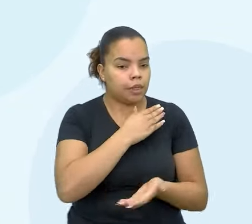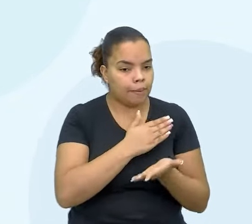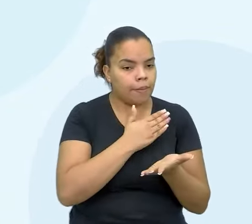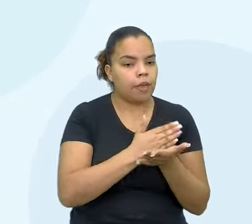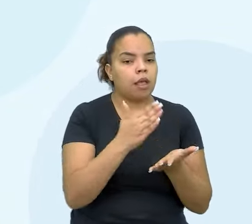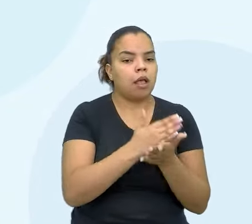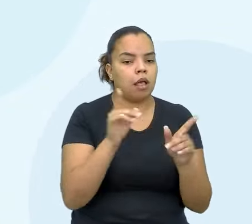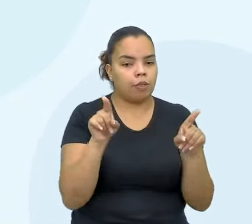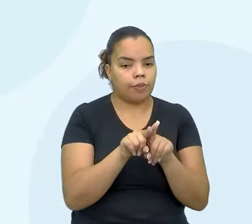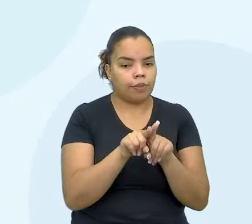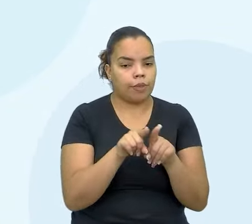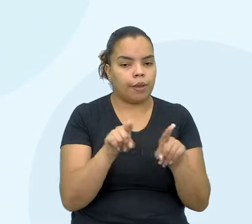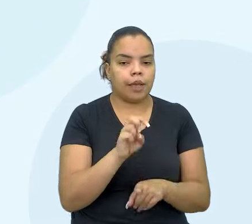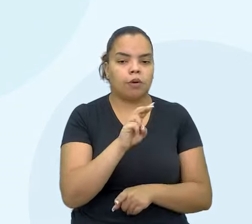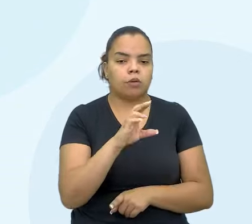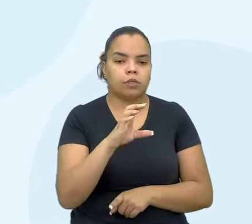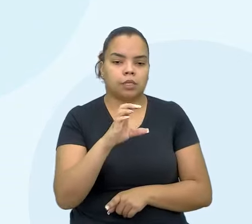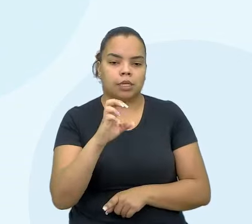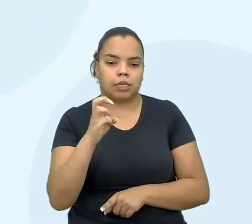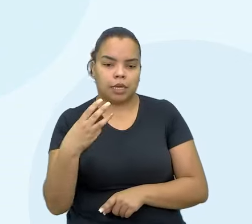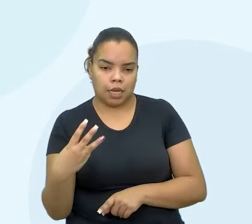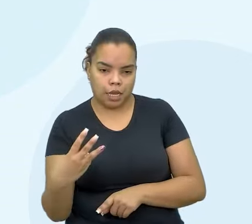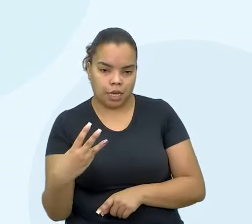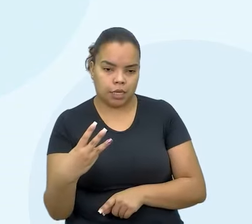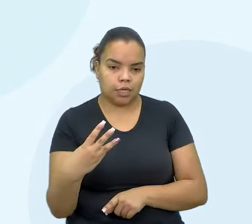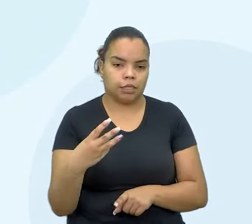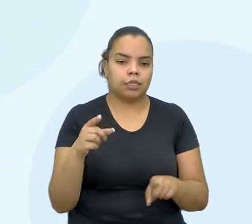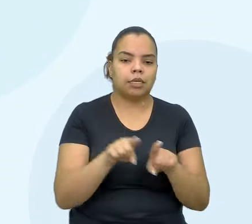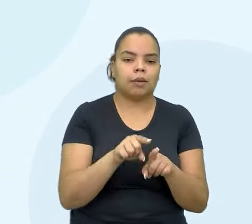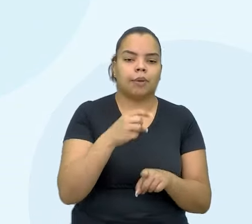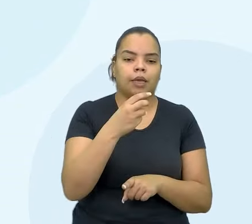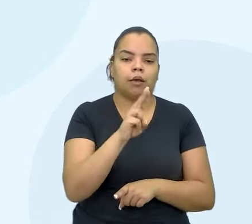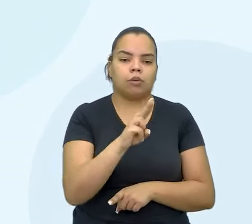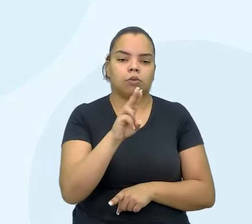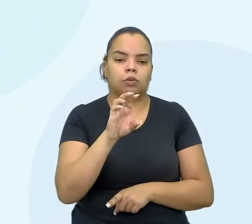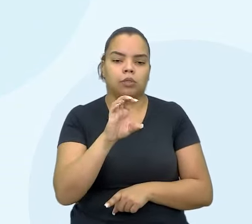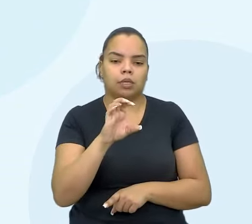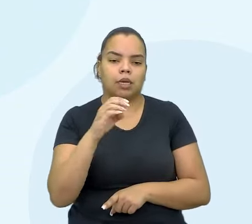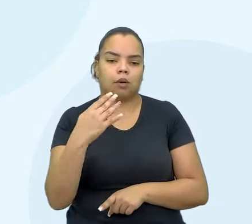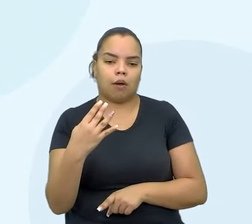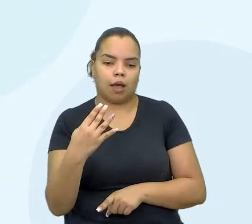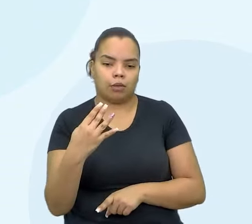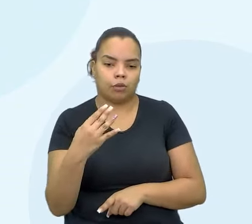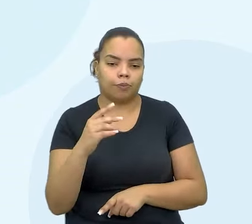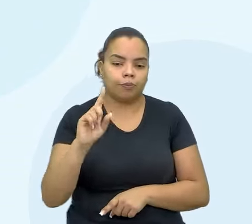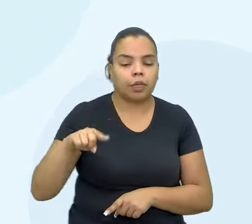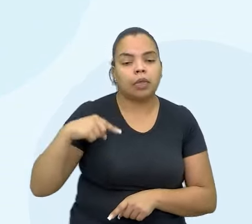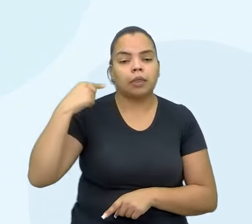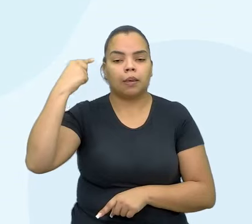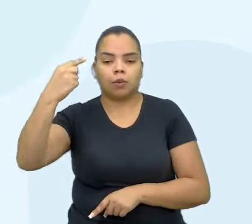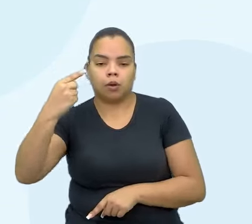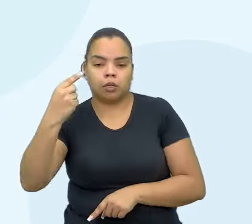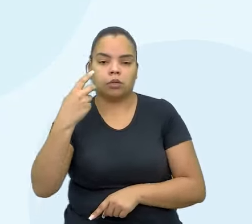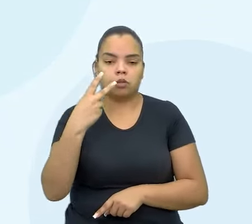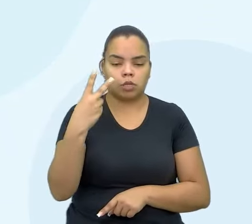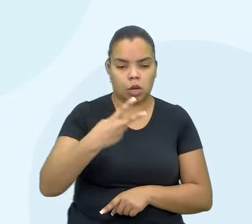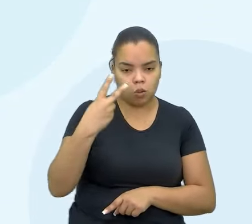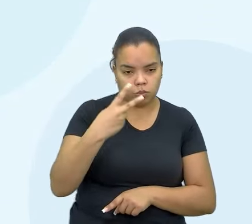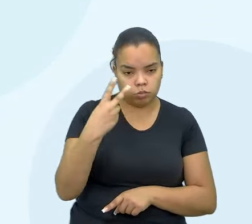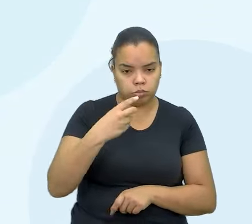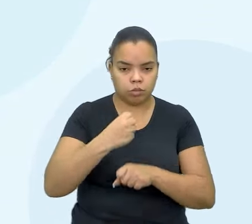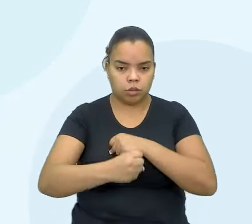ter a UC3, a UC4 no primeiro semestre e a UC5 e a UC6 no segundo semestre.